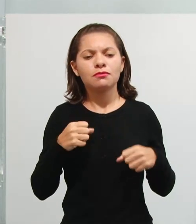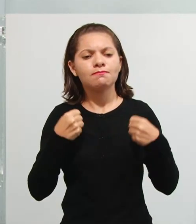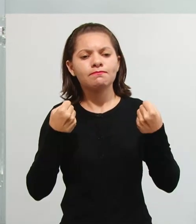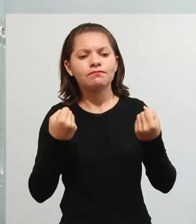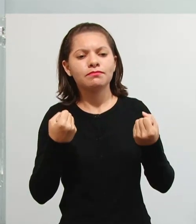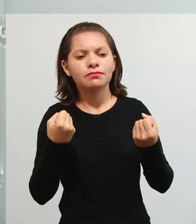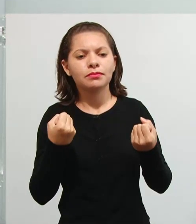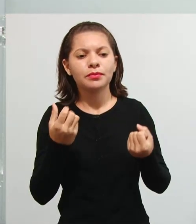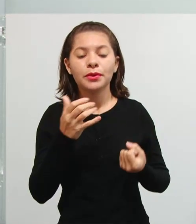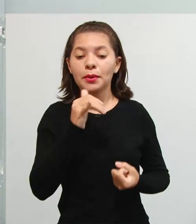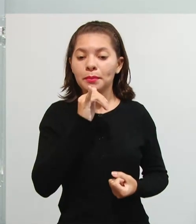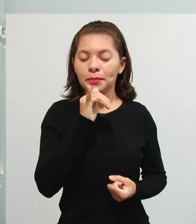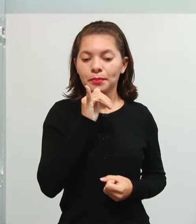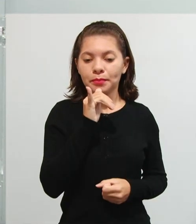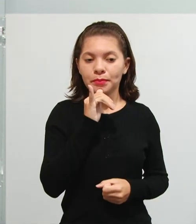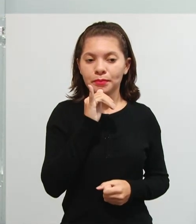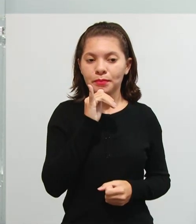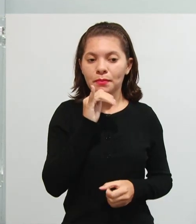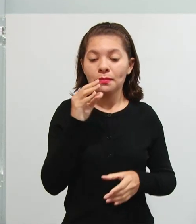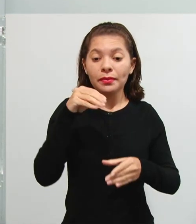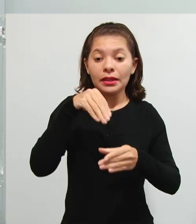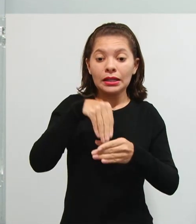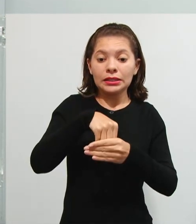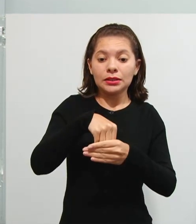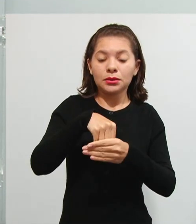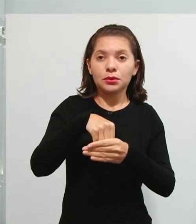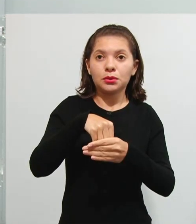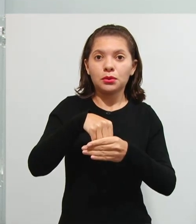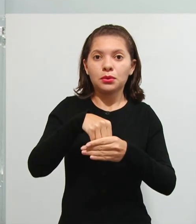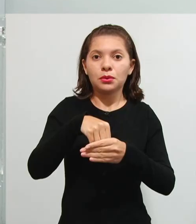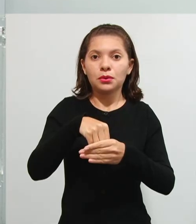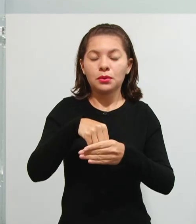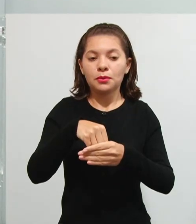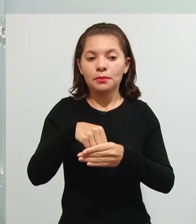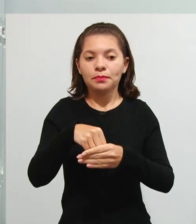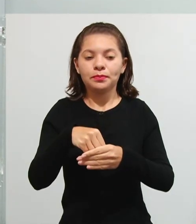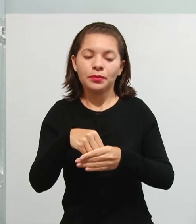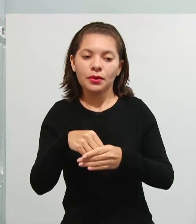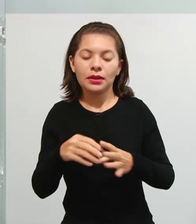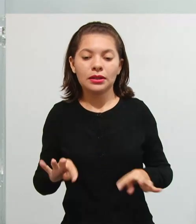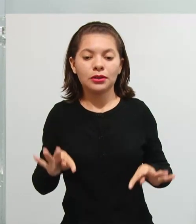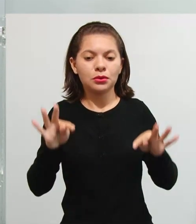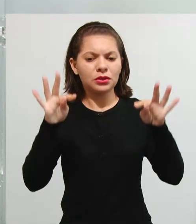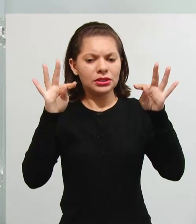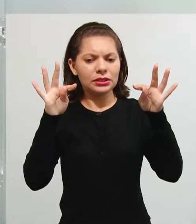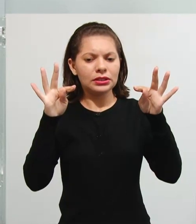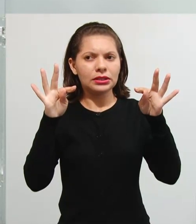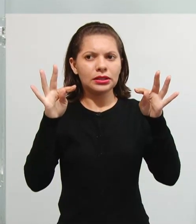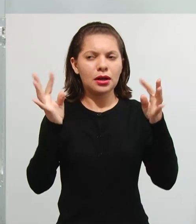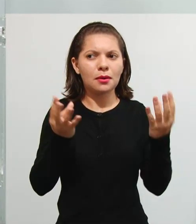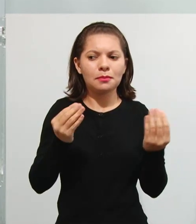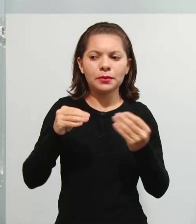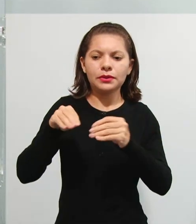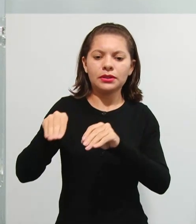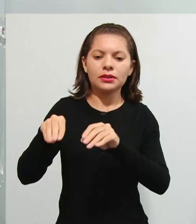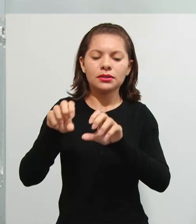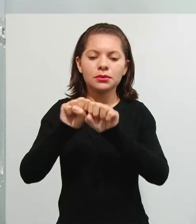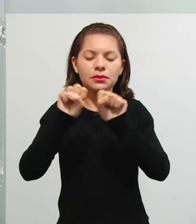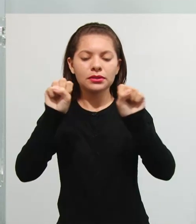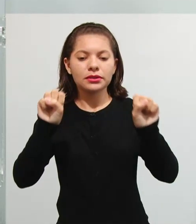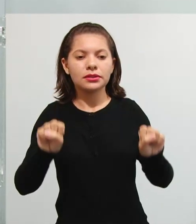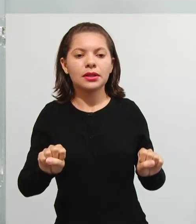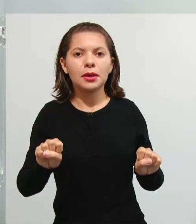por exemplo, entrou uma nova tecnologia, houve mudança nos nossos sistemas